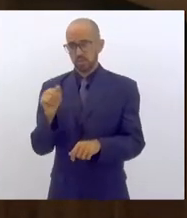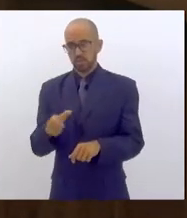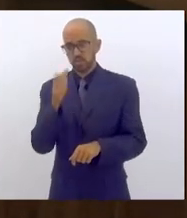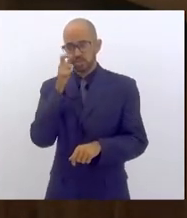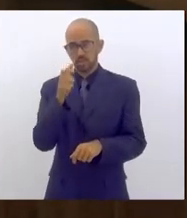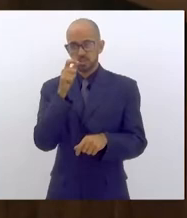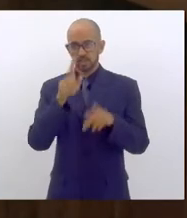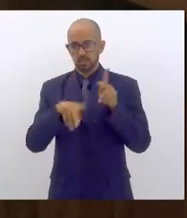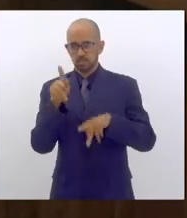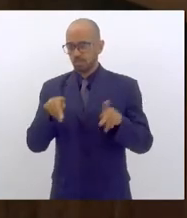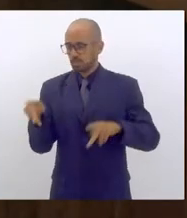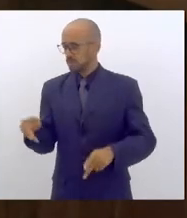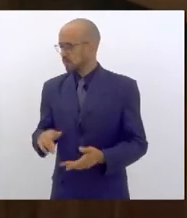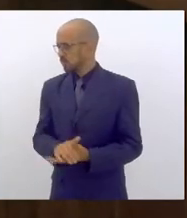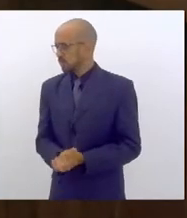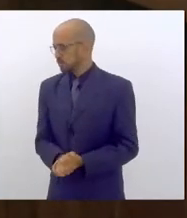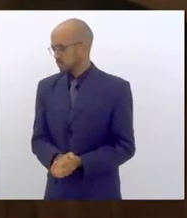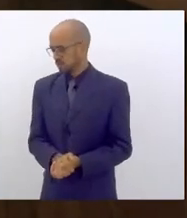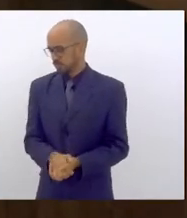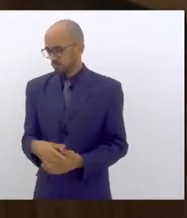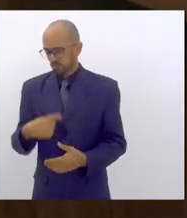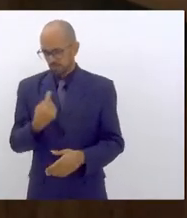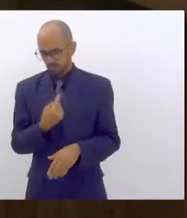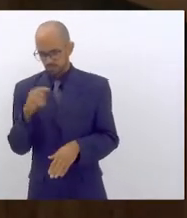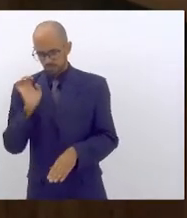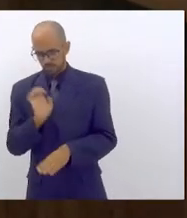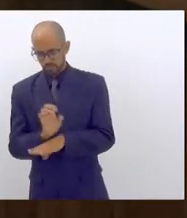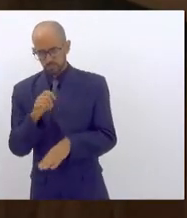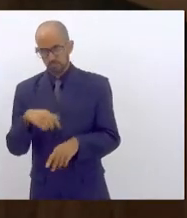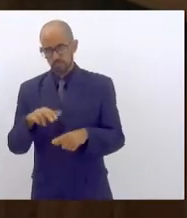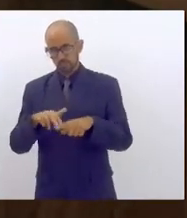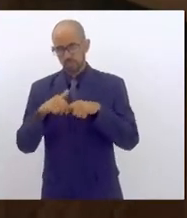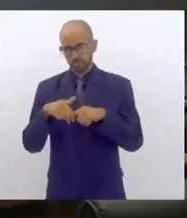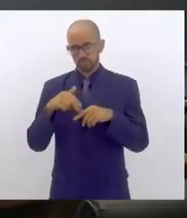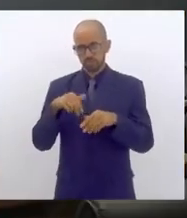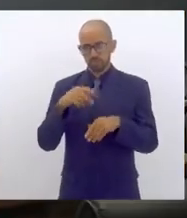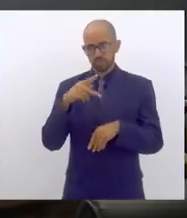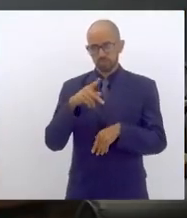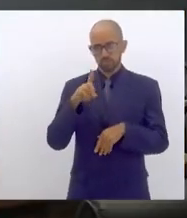à população do nosso estado. Por isso, o PDT vota sim.